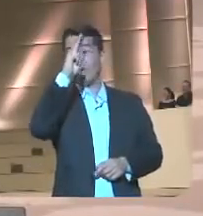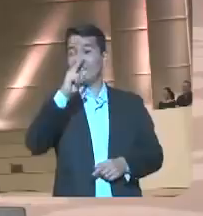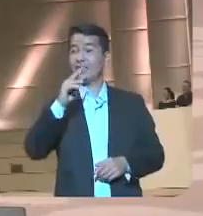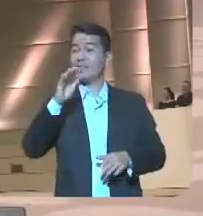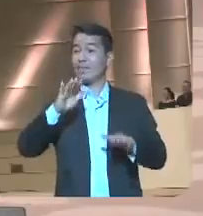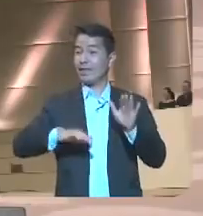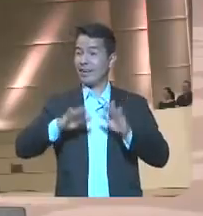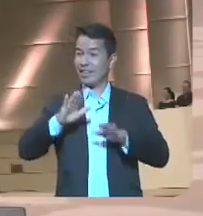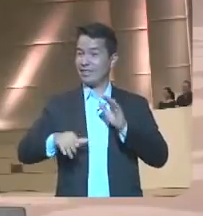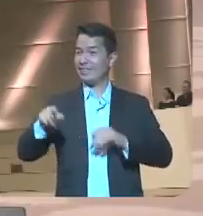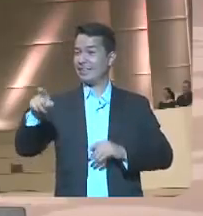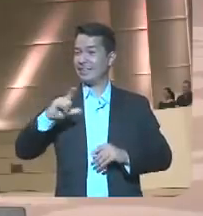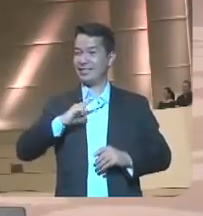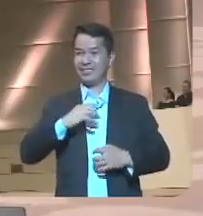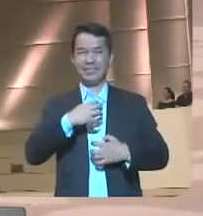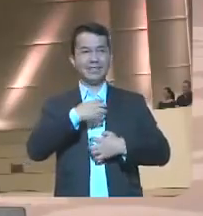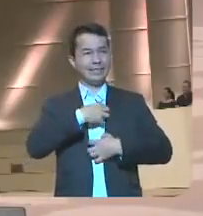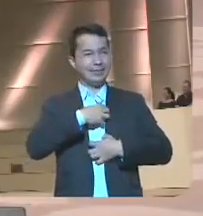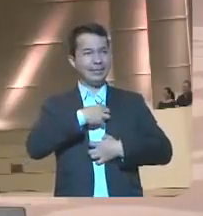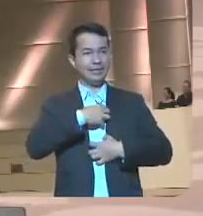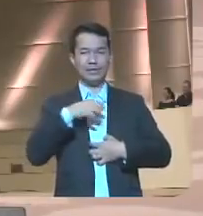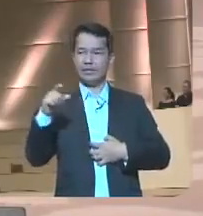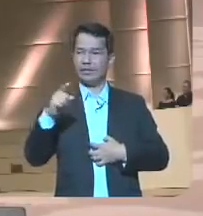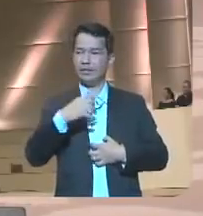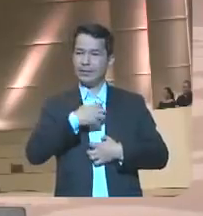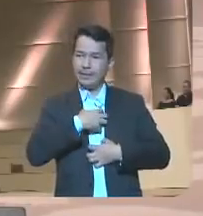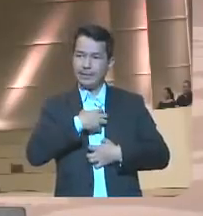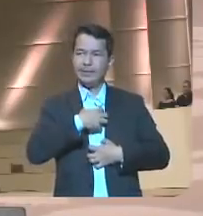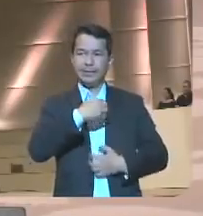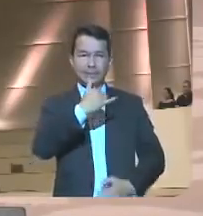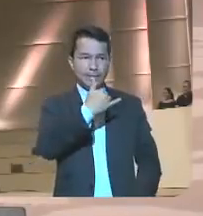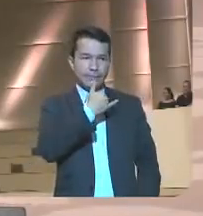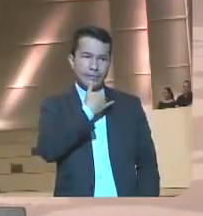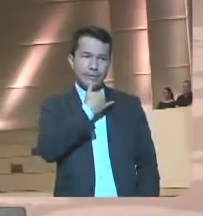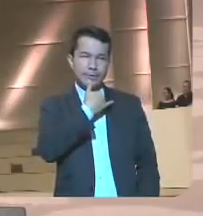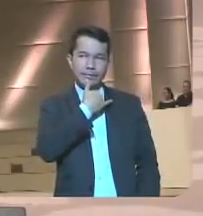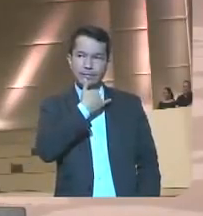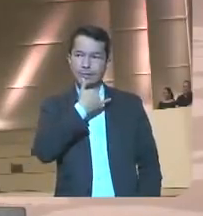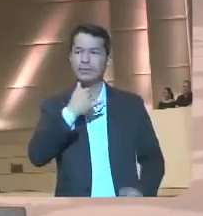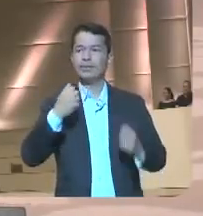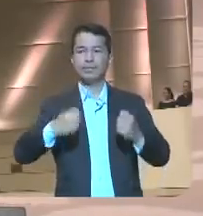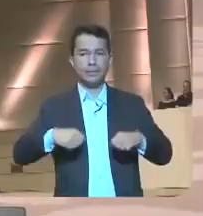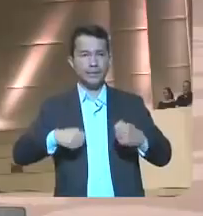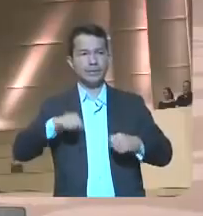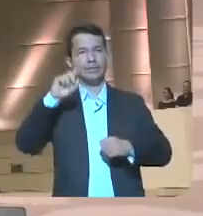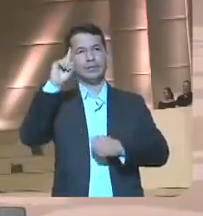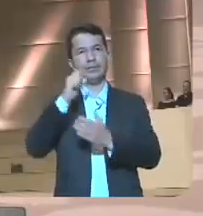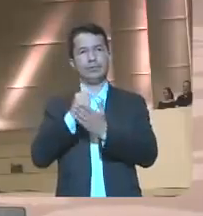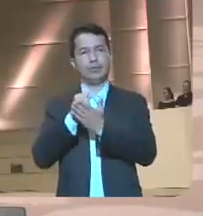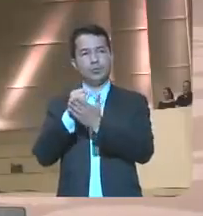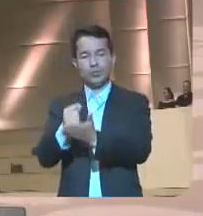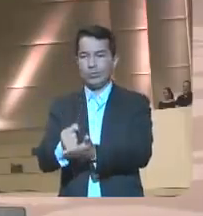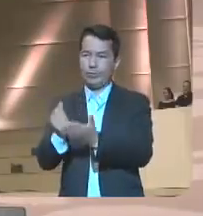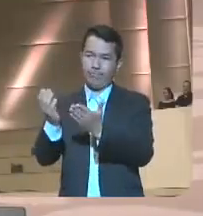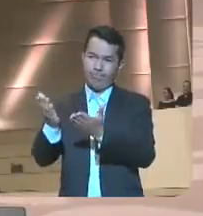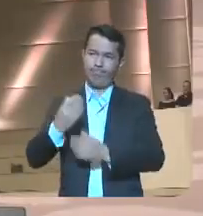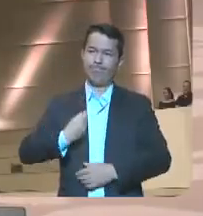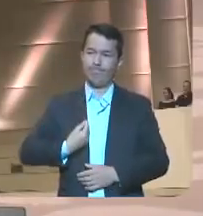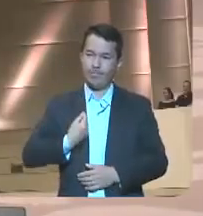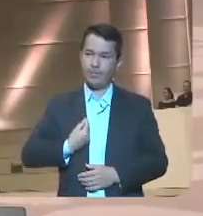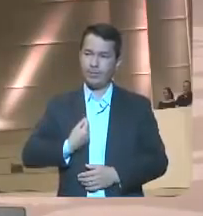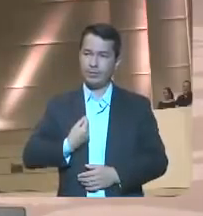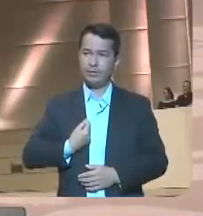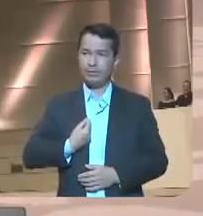vida que você vai sentir fraco e que precisa da graça de deus na sua vida na